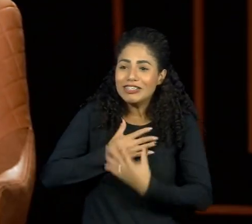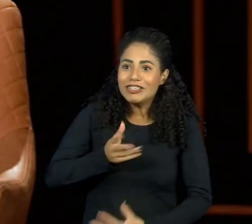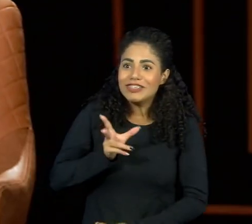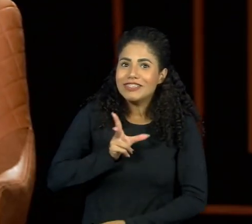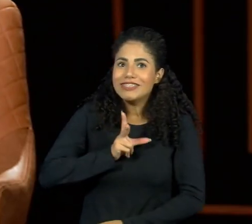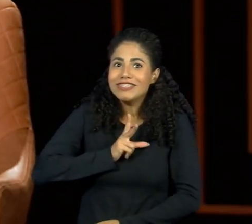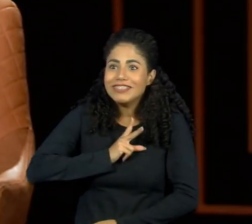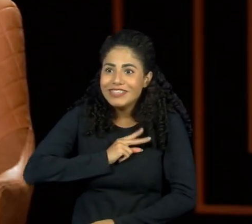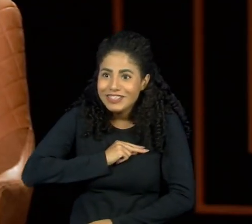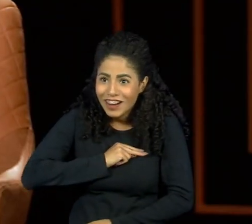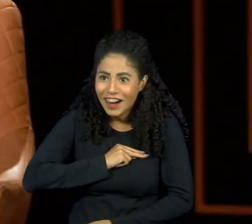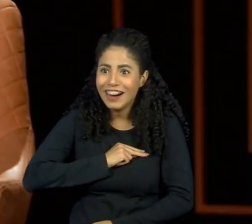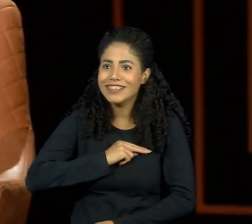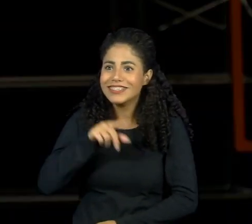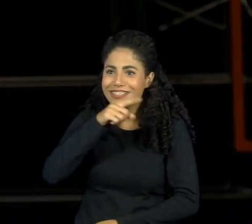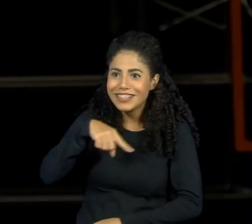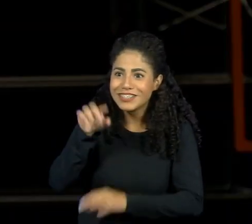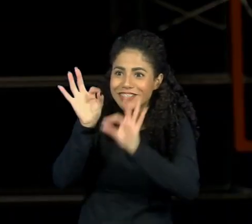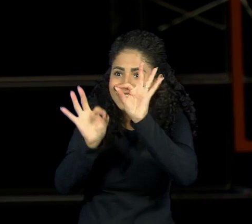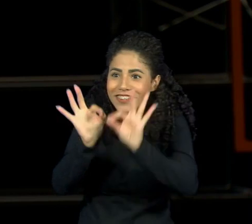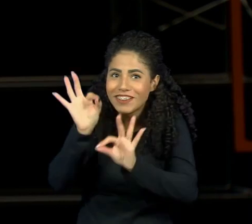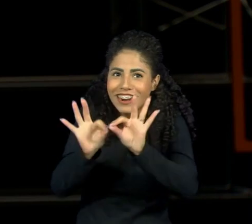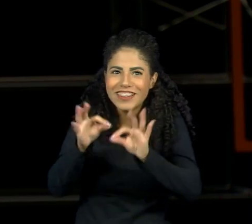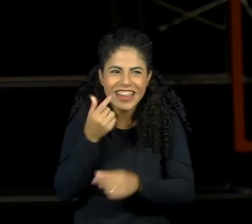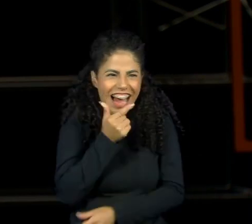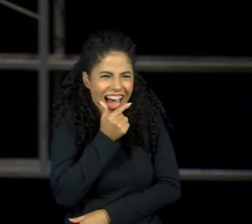Quero matar vocês.